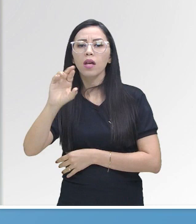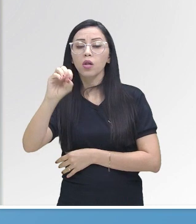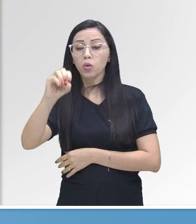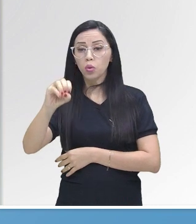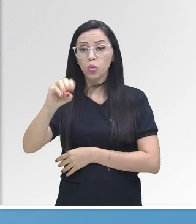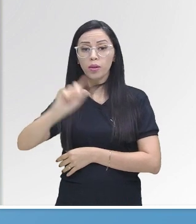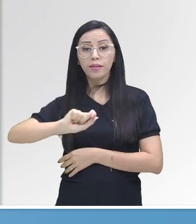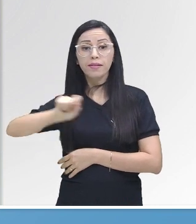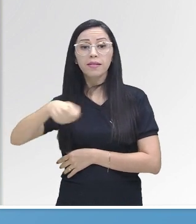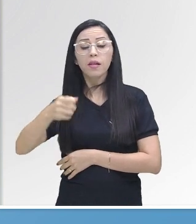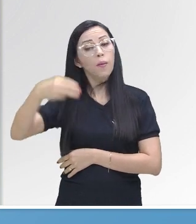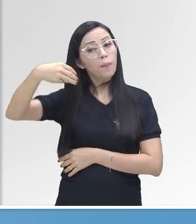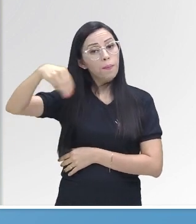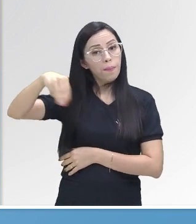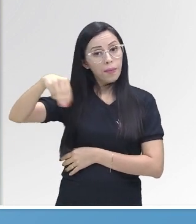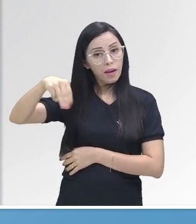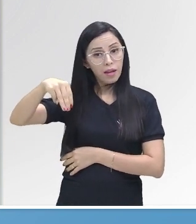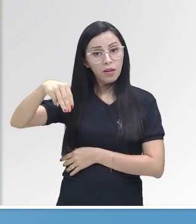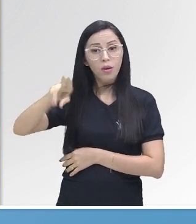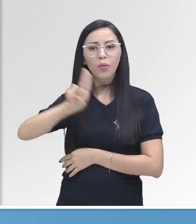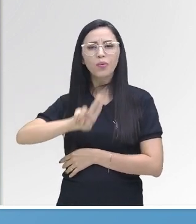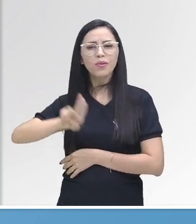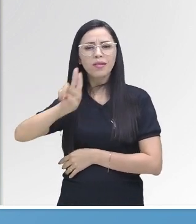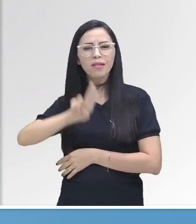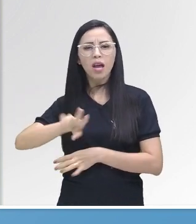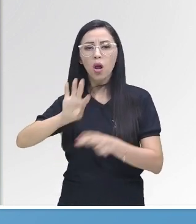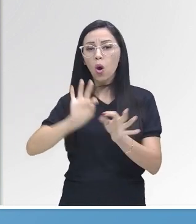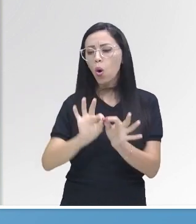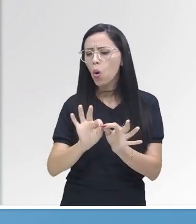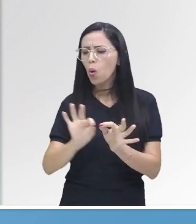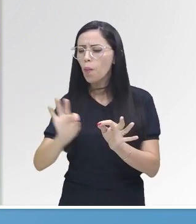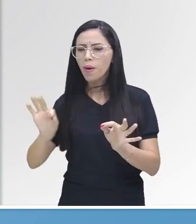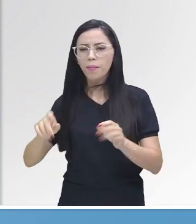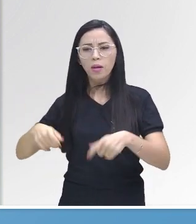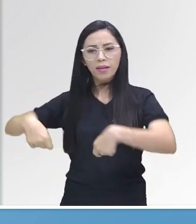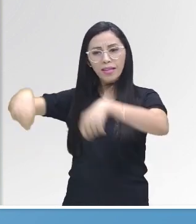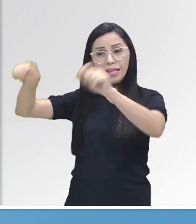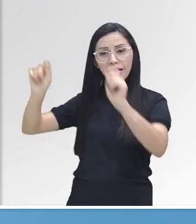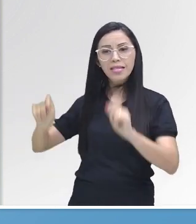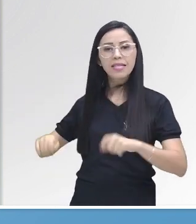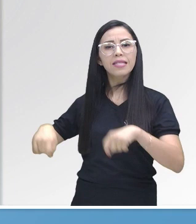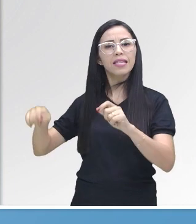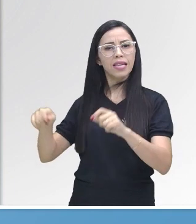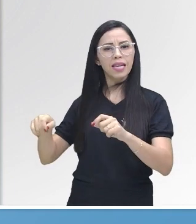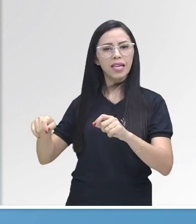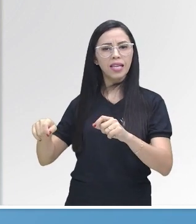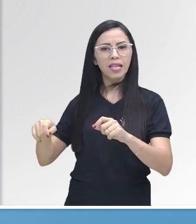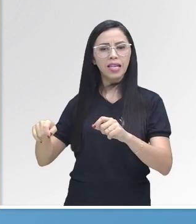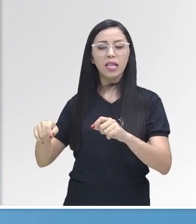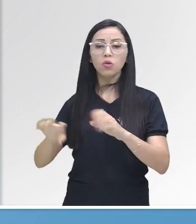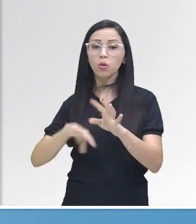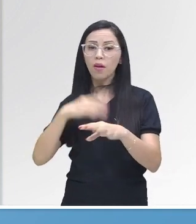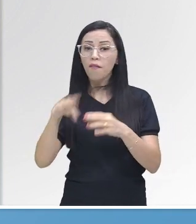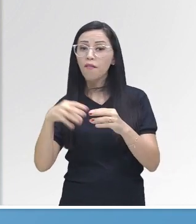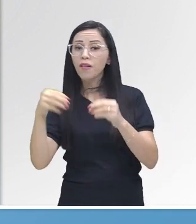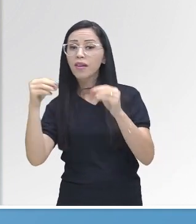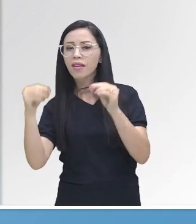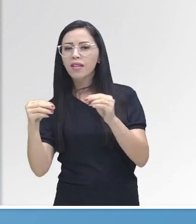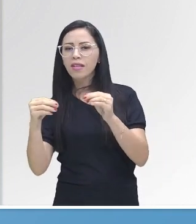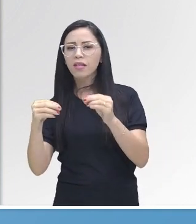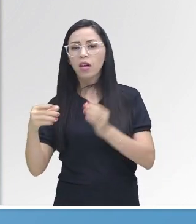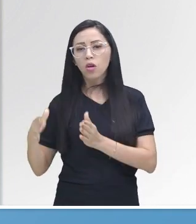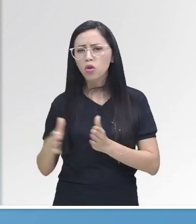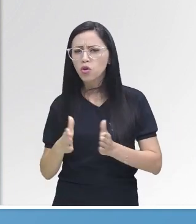para medir o comprimento dos tecidos, das fitas, das estradas, das pessoas e